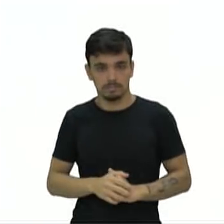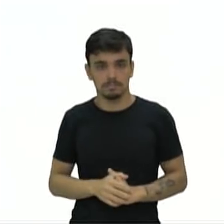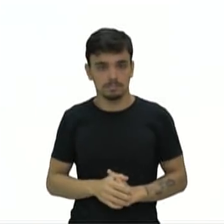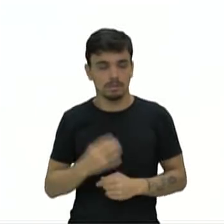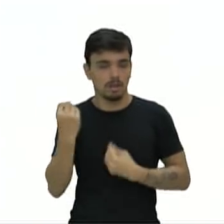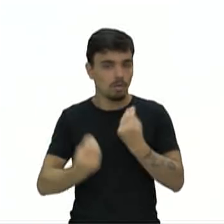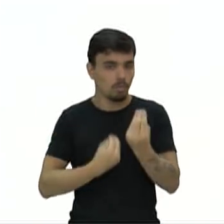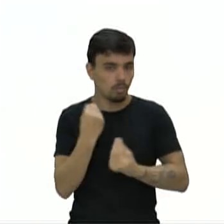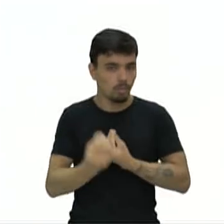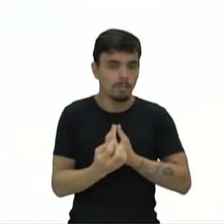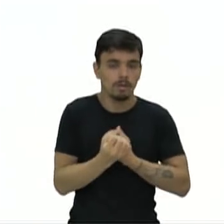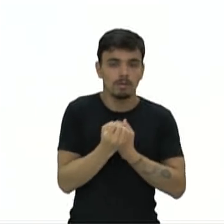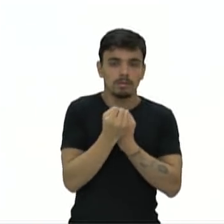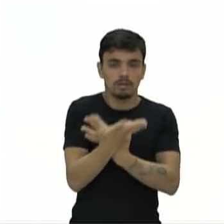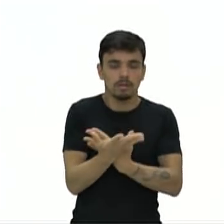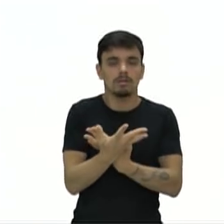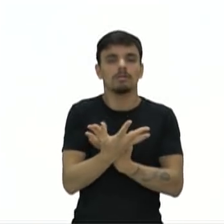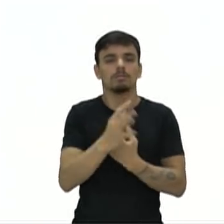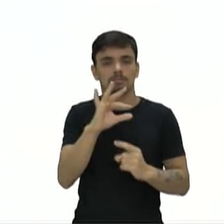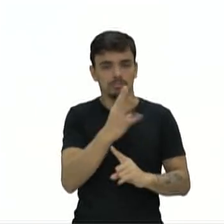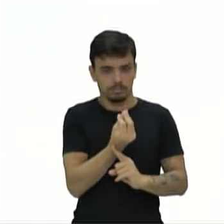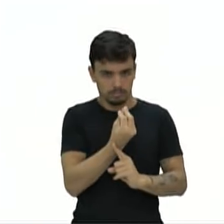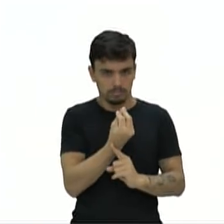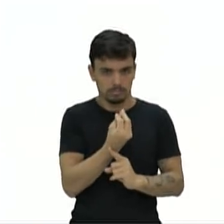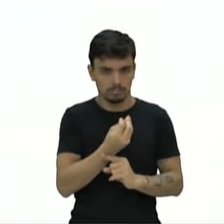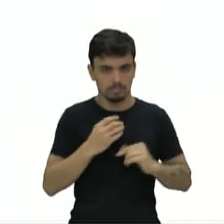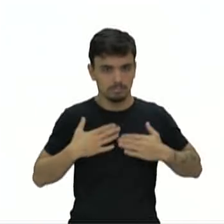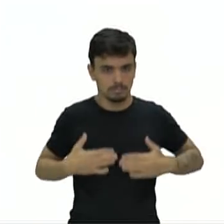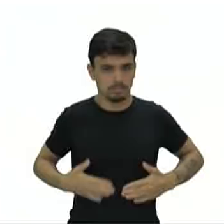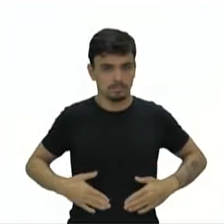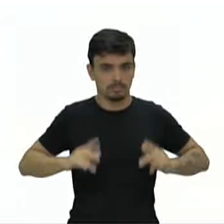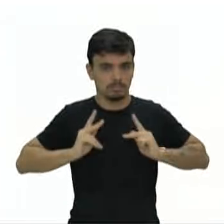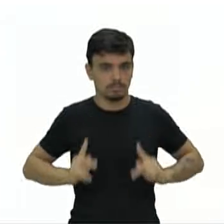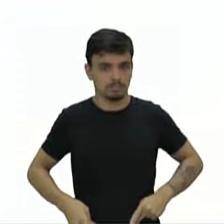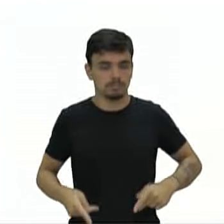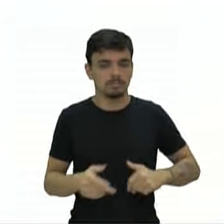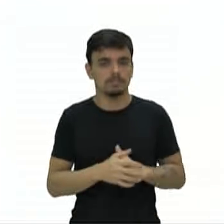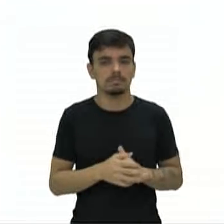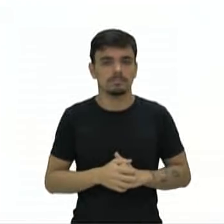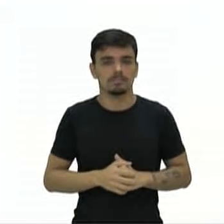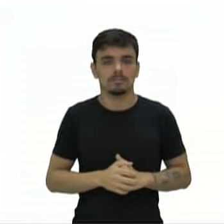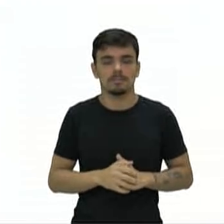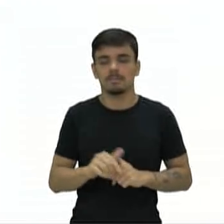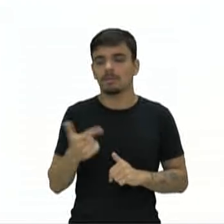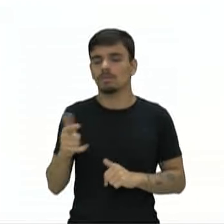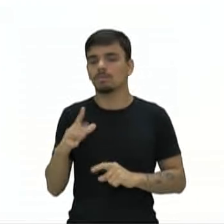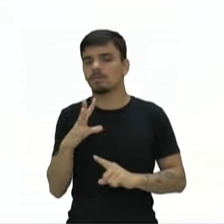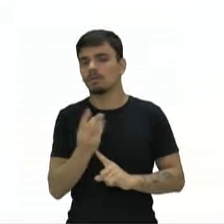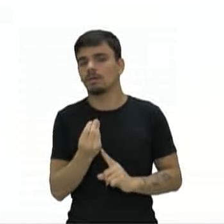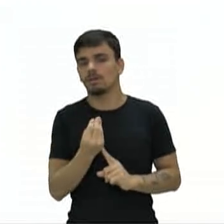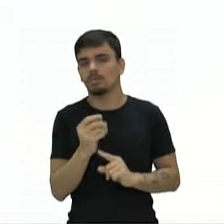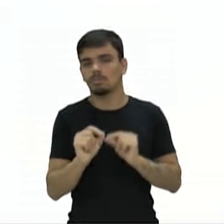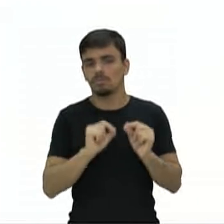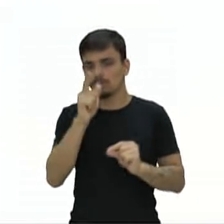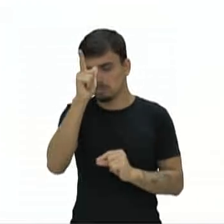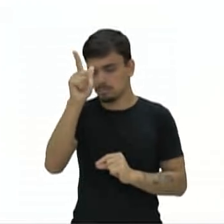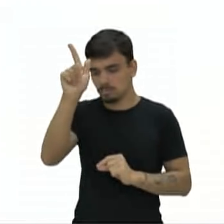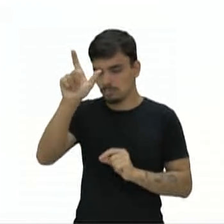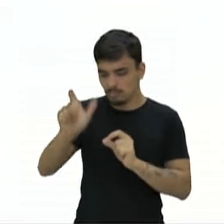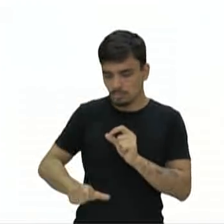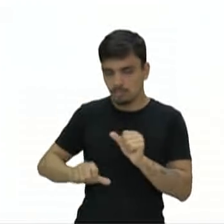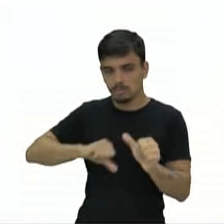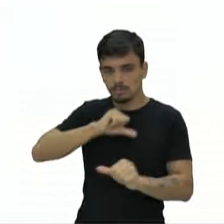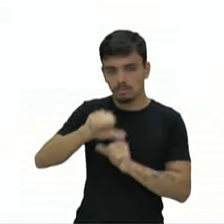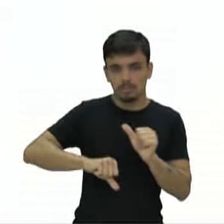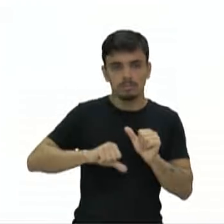de expressar na arte o corpo humano. Olha que interessante. Na arte, os gregos tornaram o homem a medida, o referencial